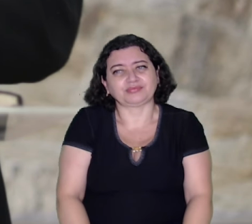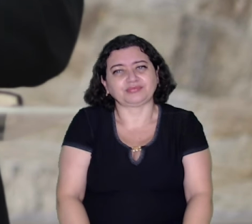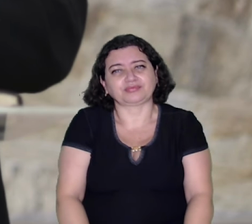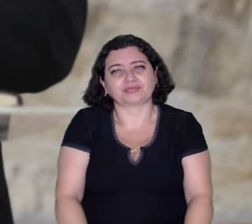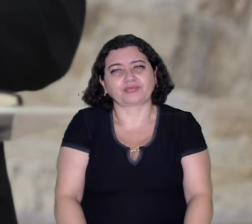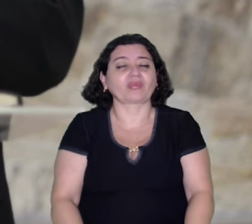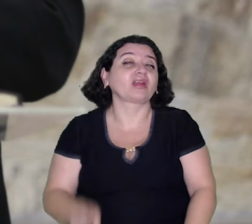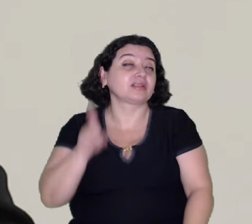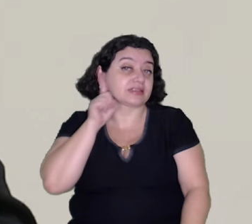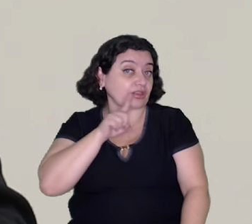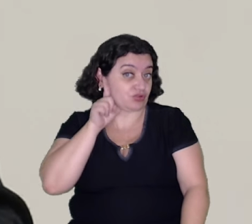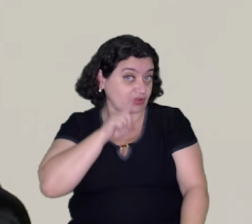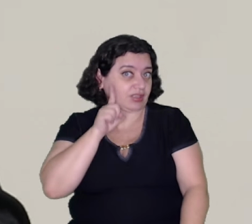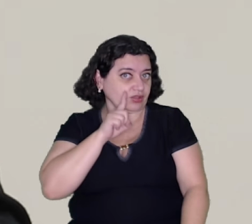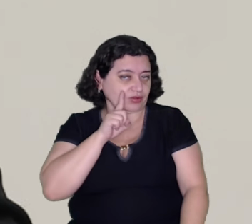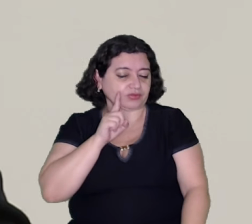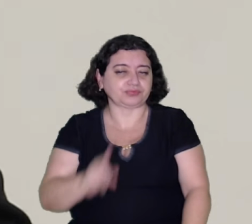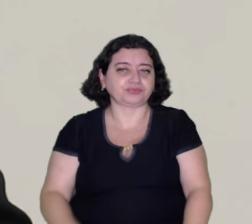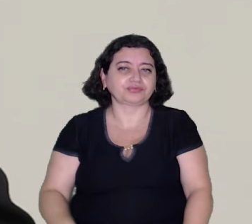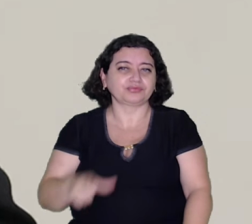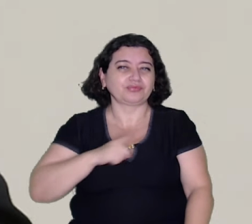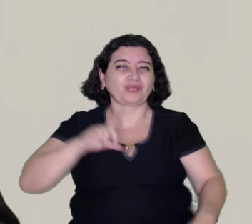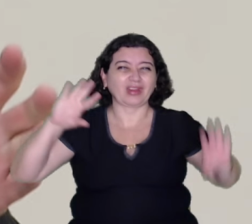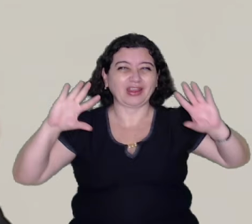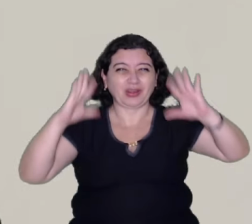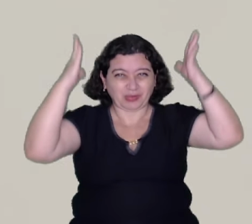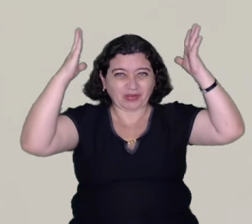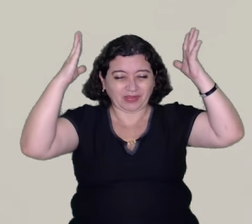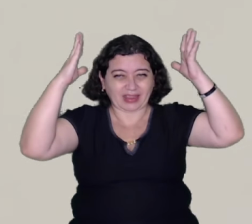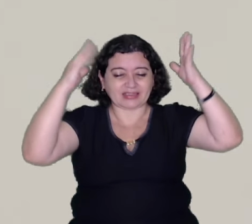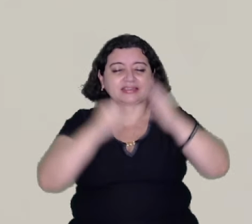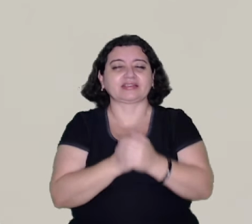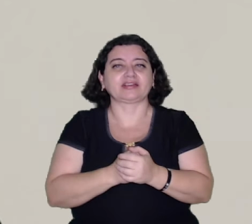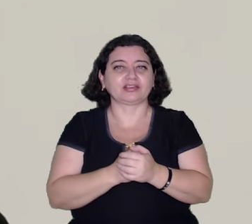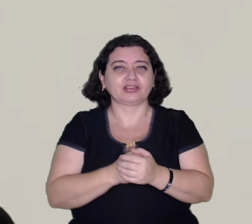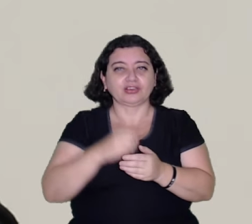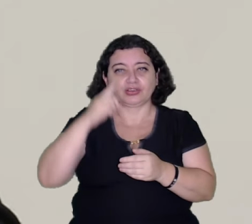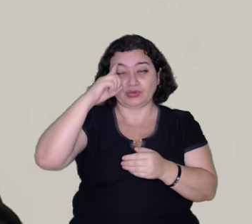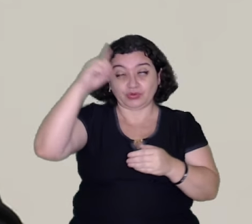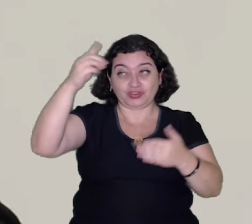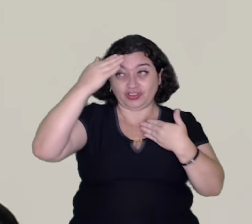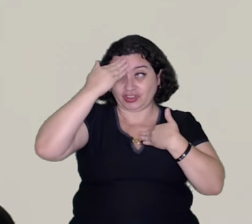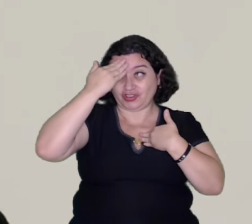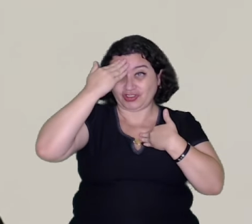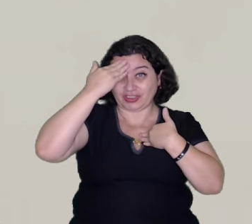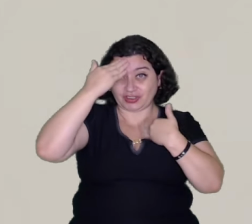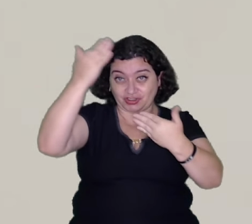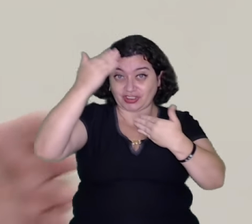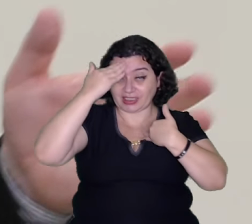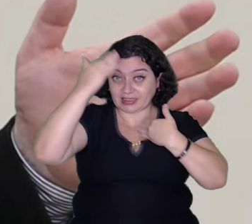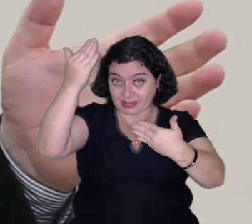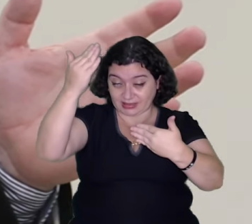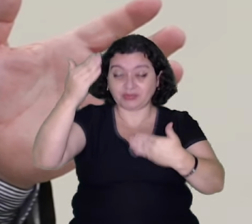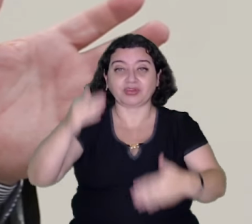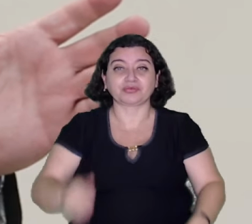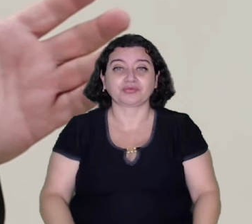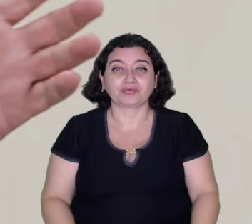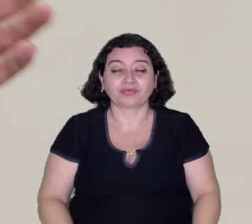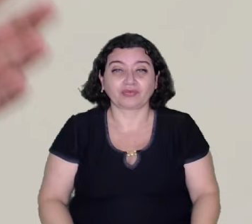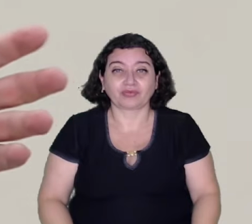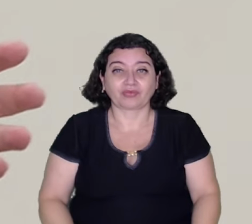Lá nos Estados Unidos, lá tem uma festa lá, eles celebram lá o Dia de Ações de Graça. É